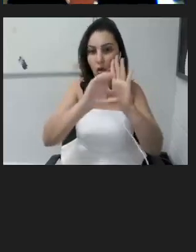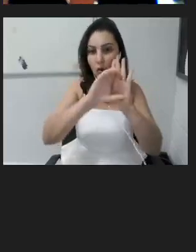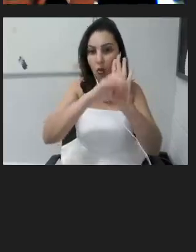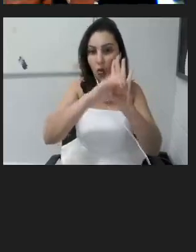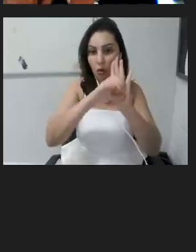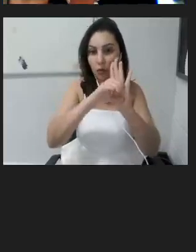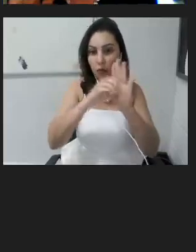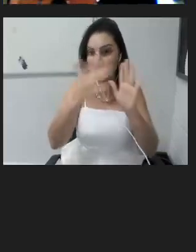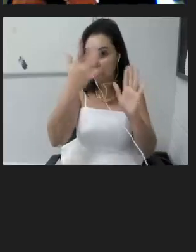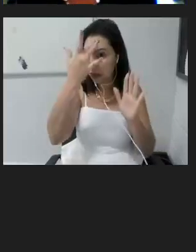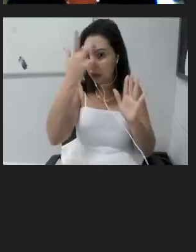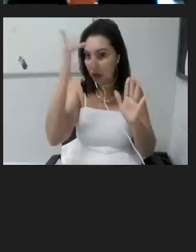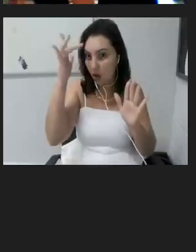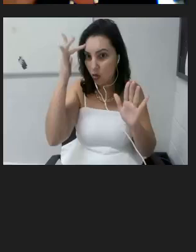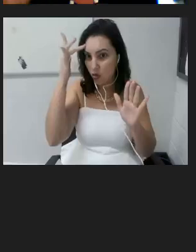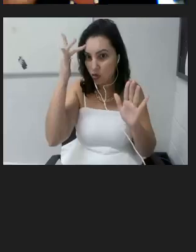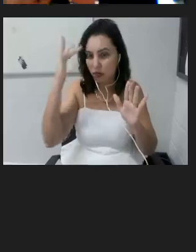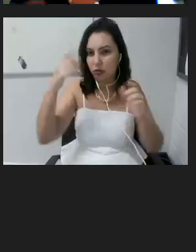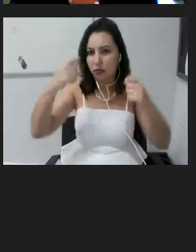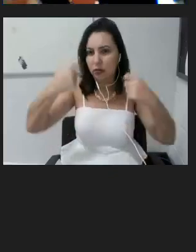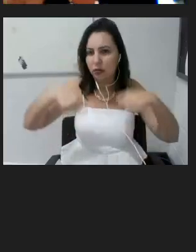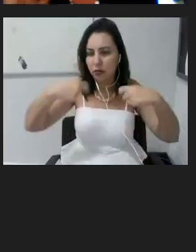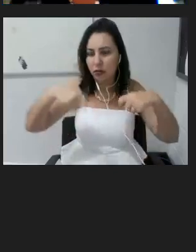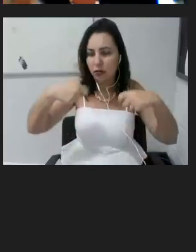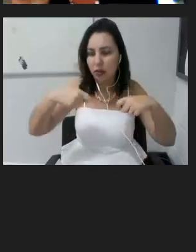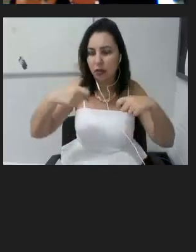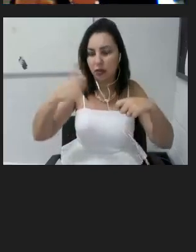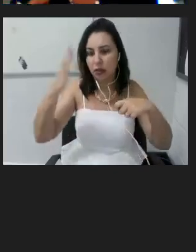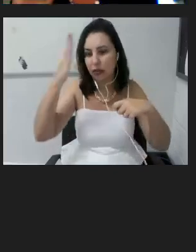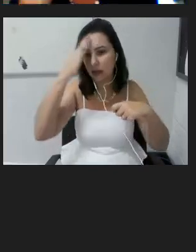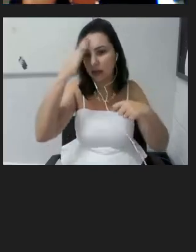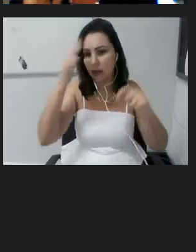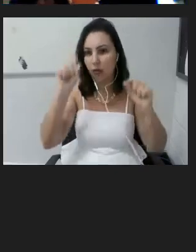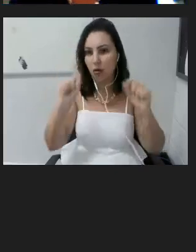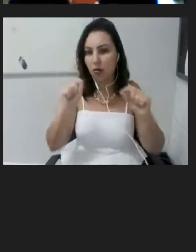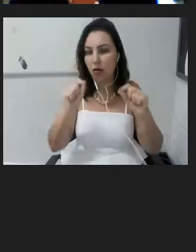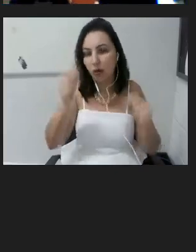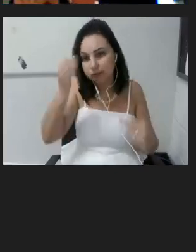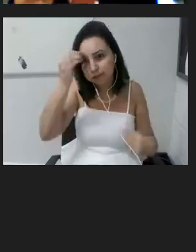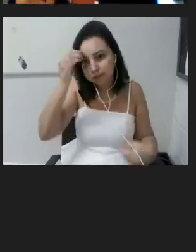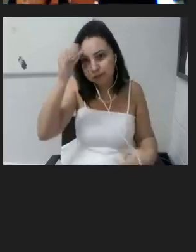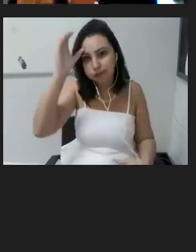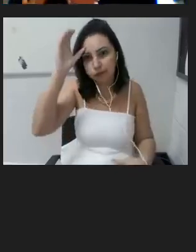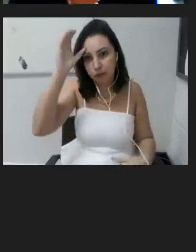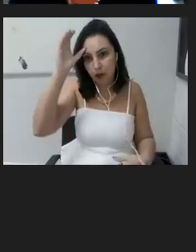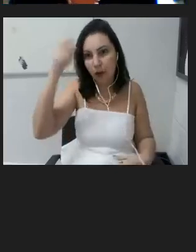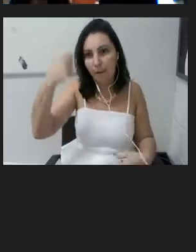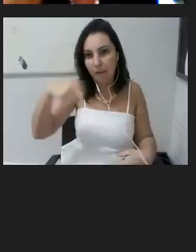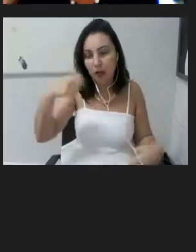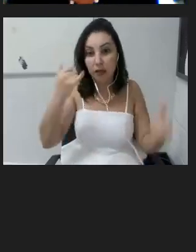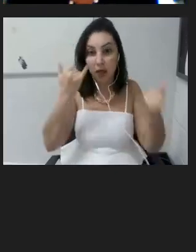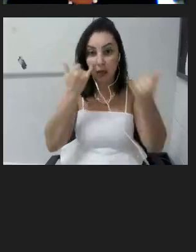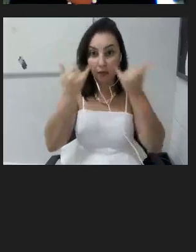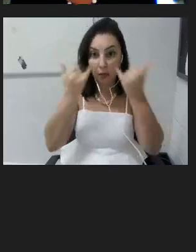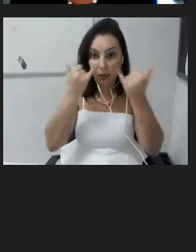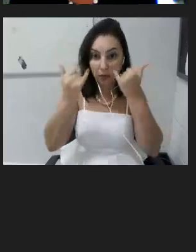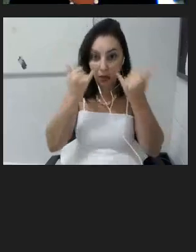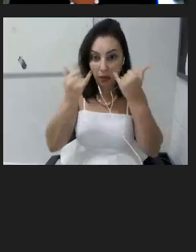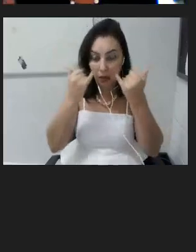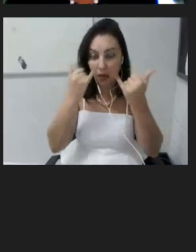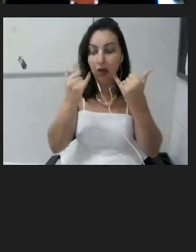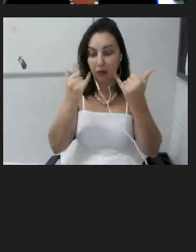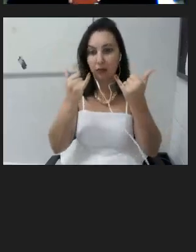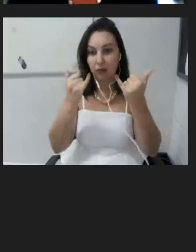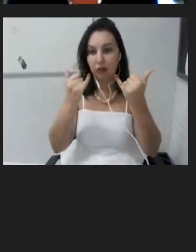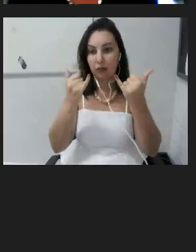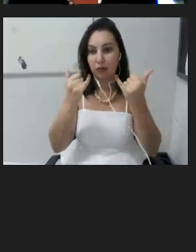mental. O que, que a gente precisa? A gente precisa de conhecimento, de informação a partir dos órgãos